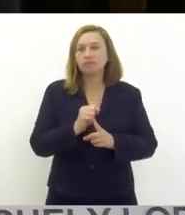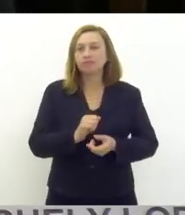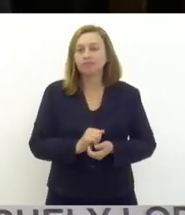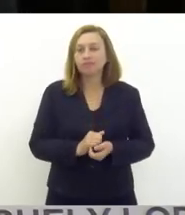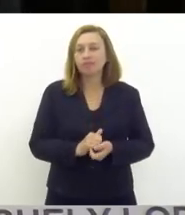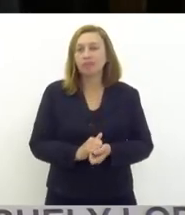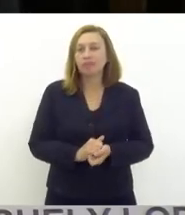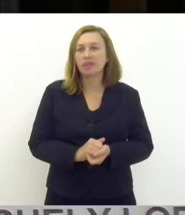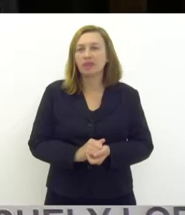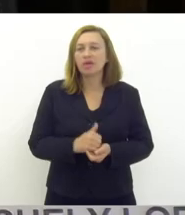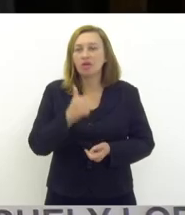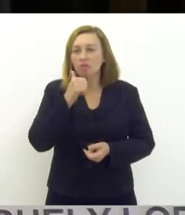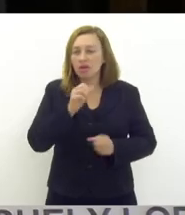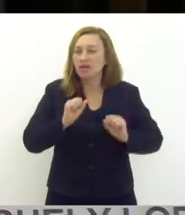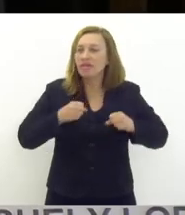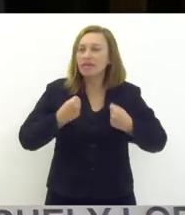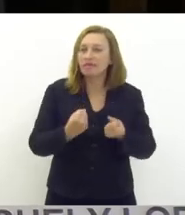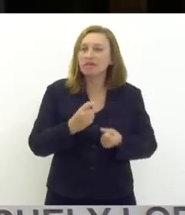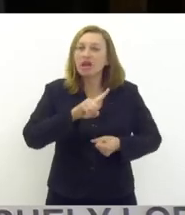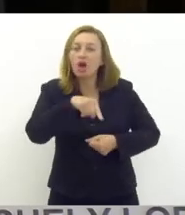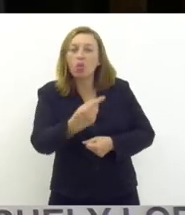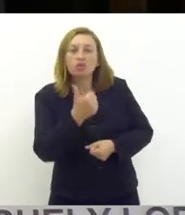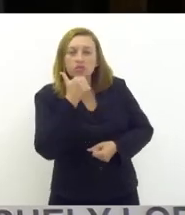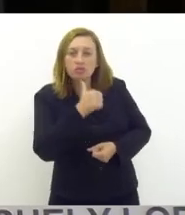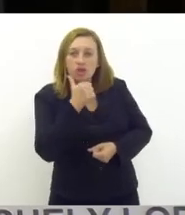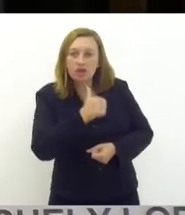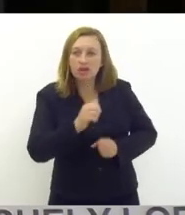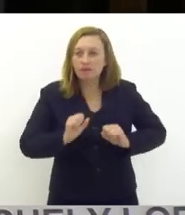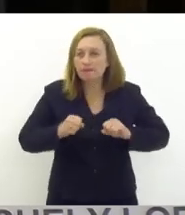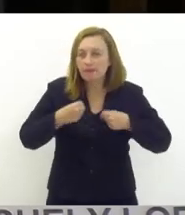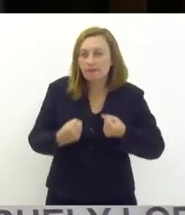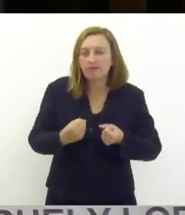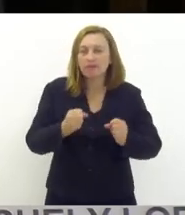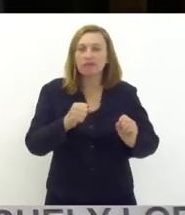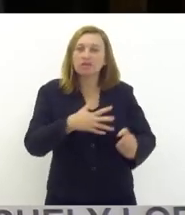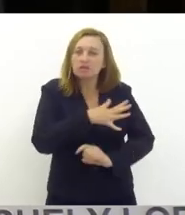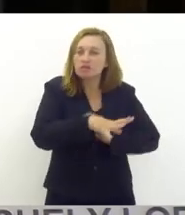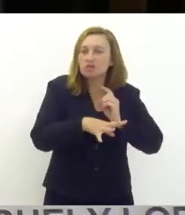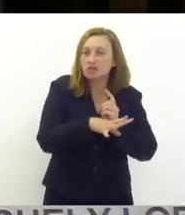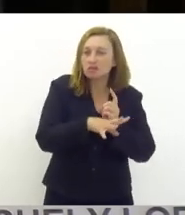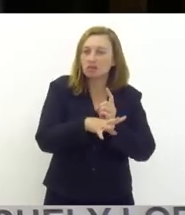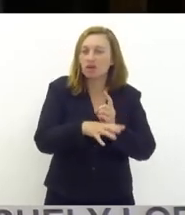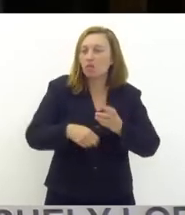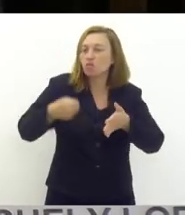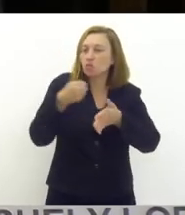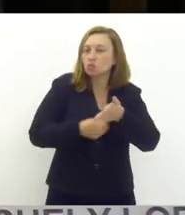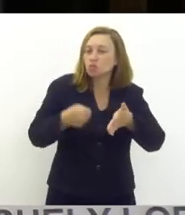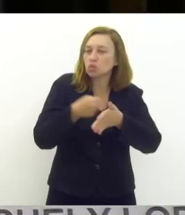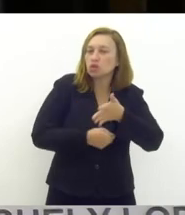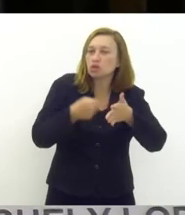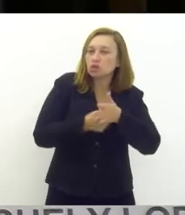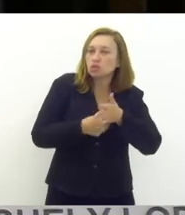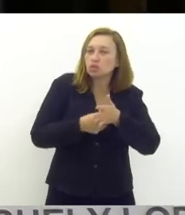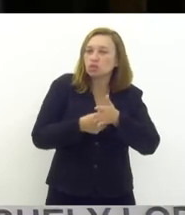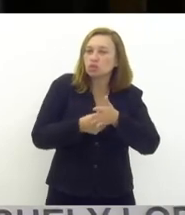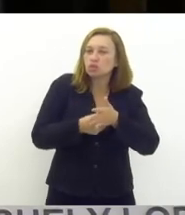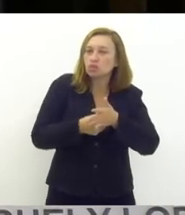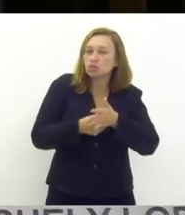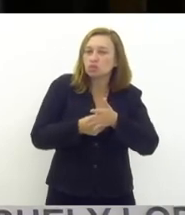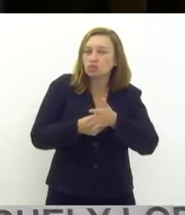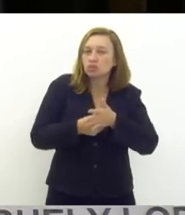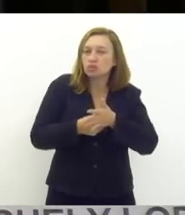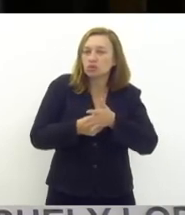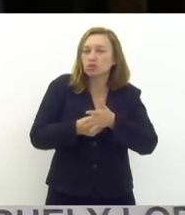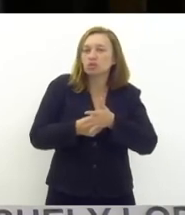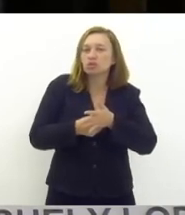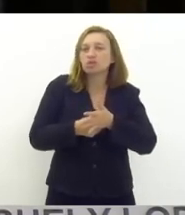que que defende as mulheres que defende a sociedade que traz na sua luta esse brilho esse